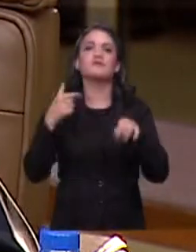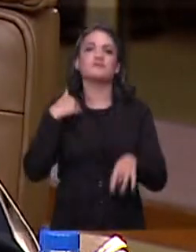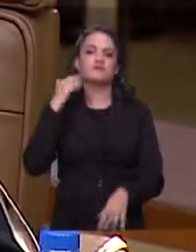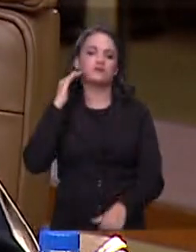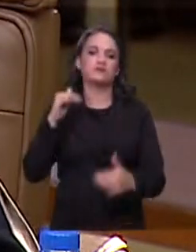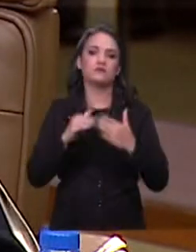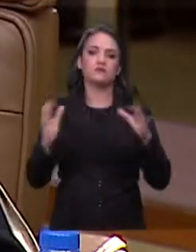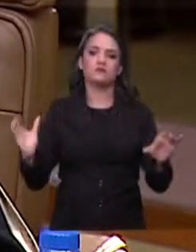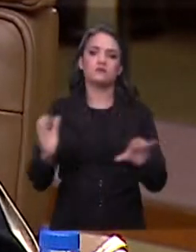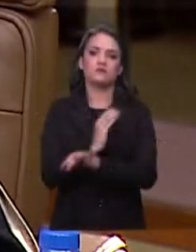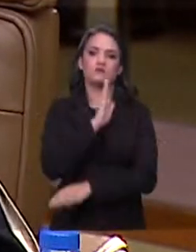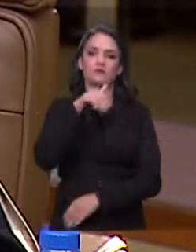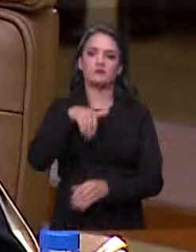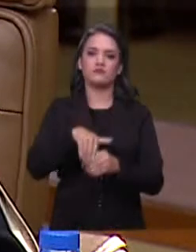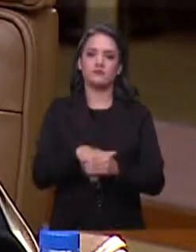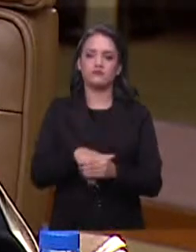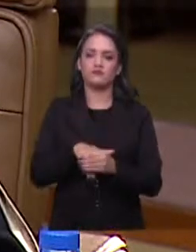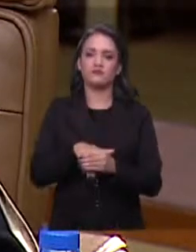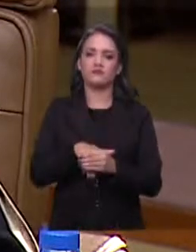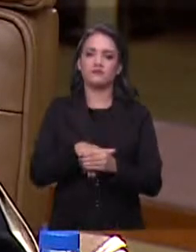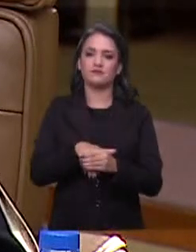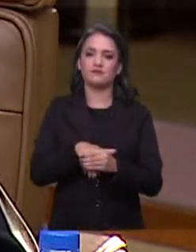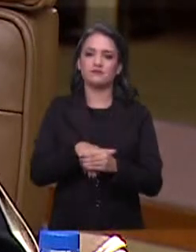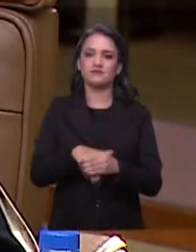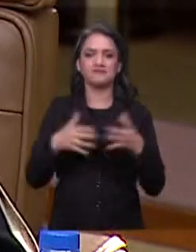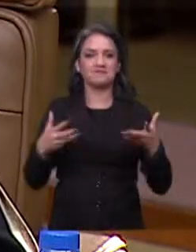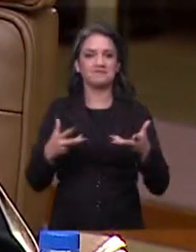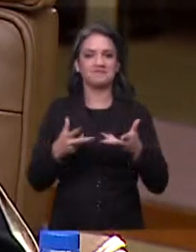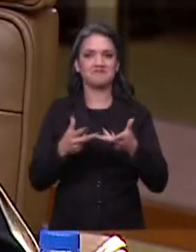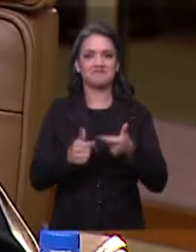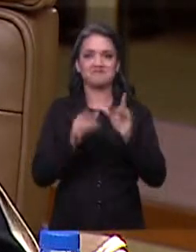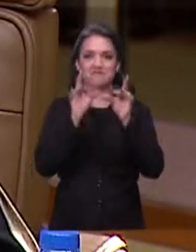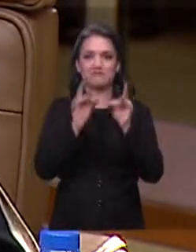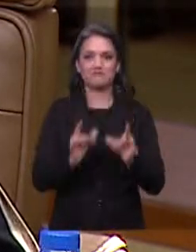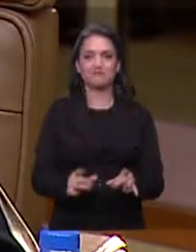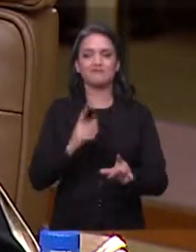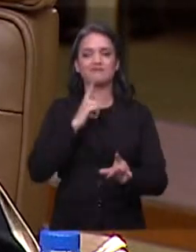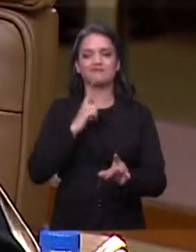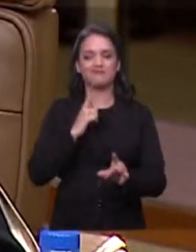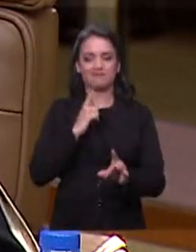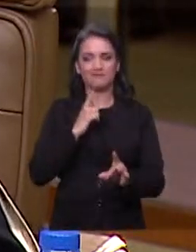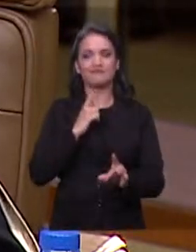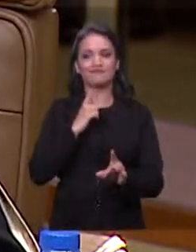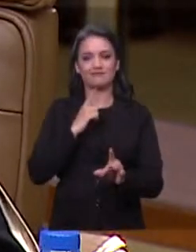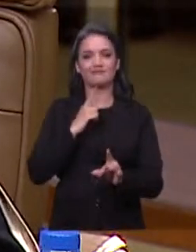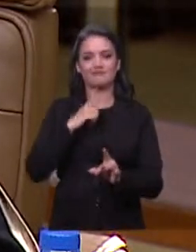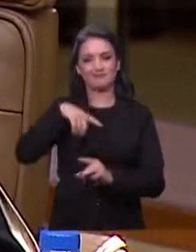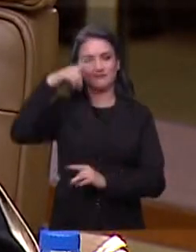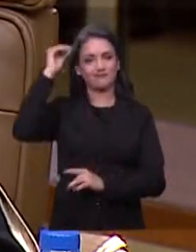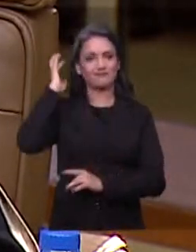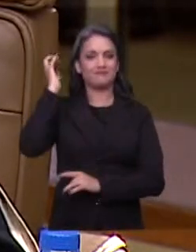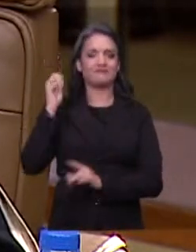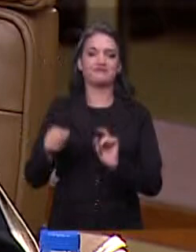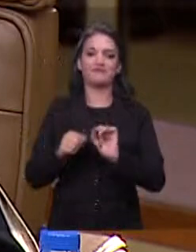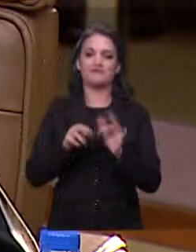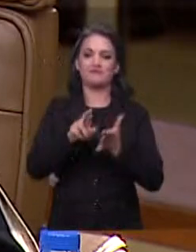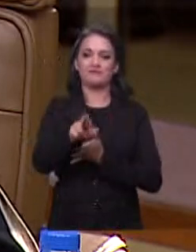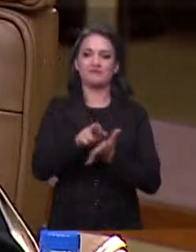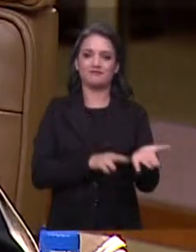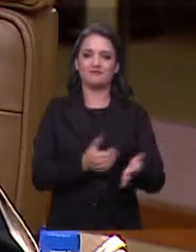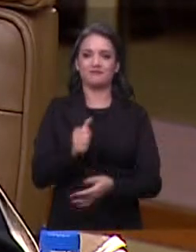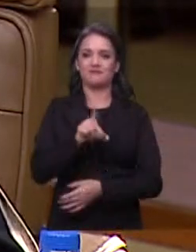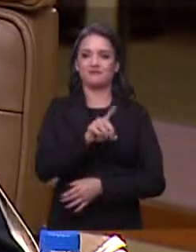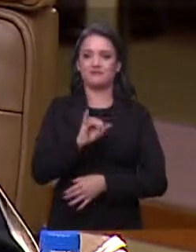o voto, como sempre acutíssimo, que Vossa Excelência vem de aportar. O ministro Fachin tem pele